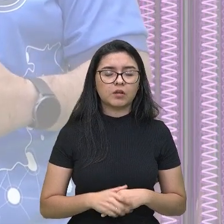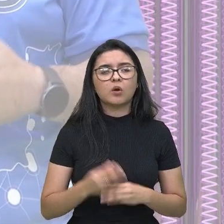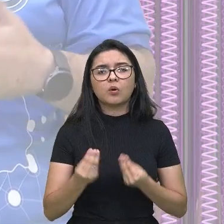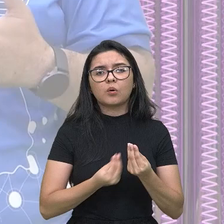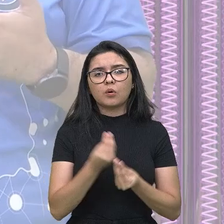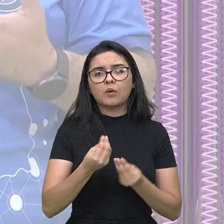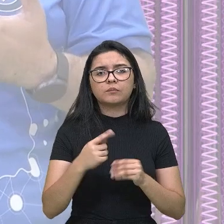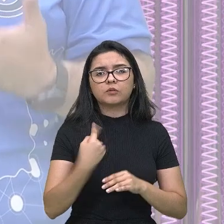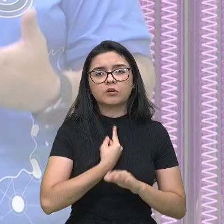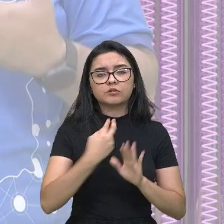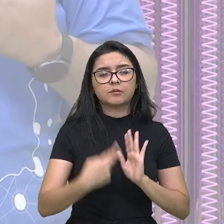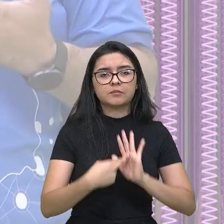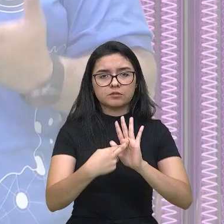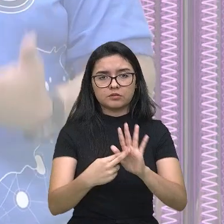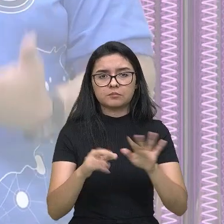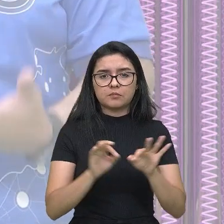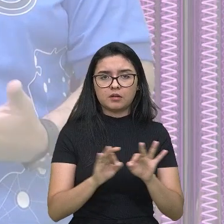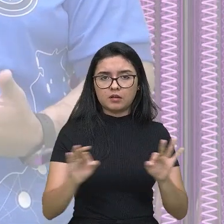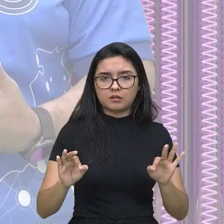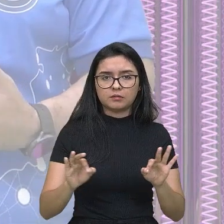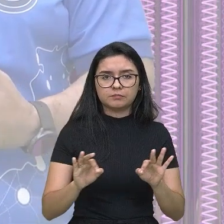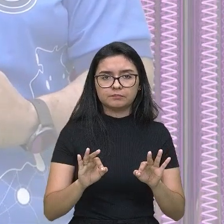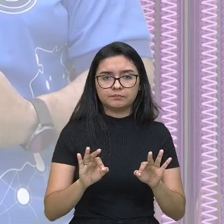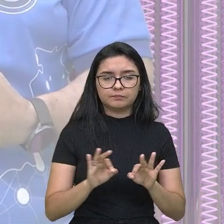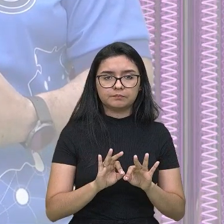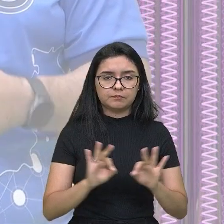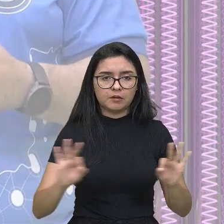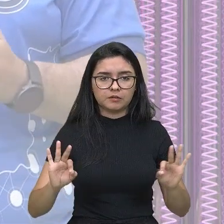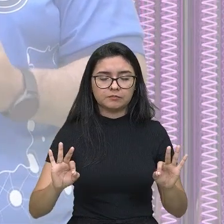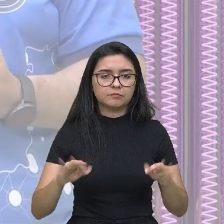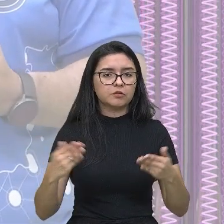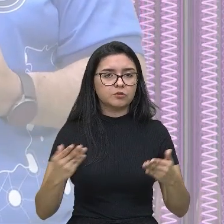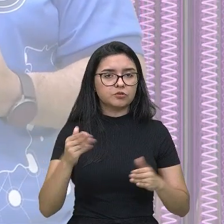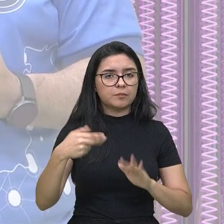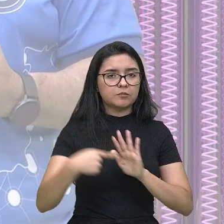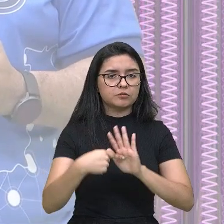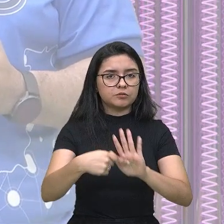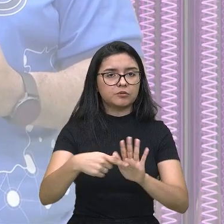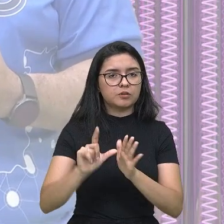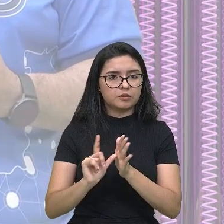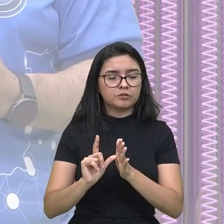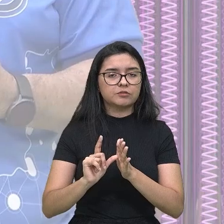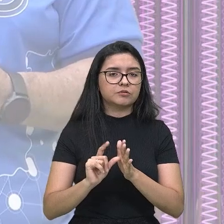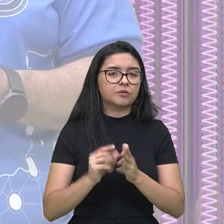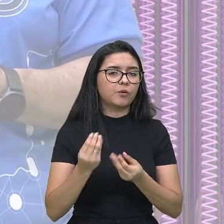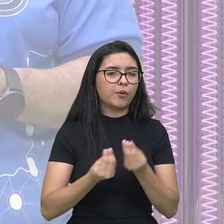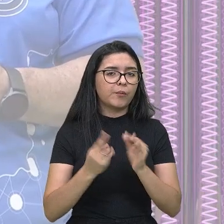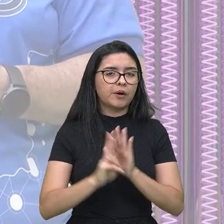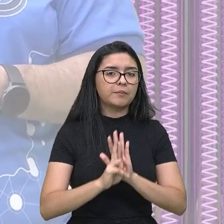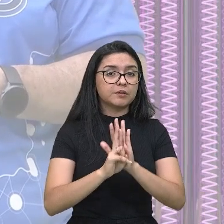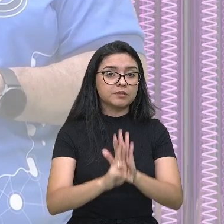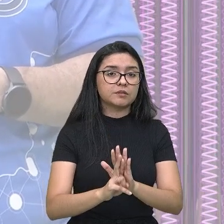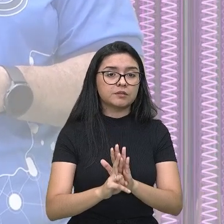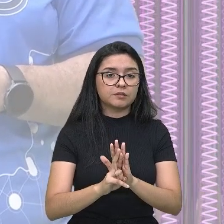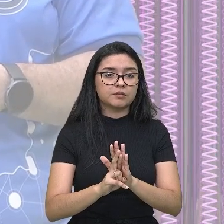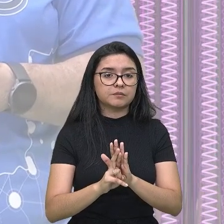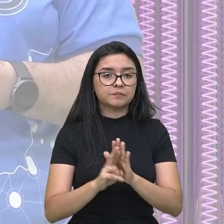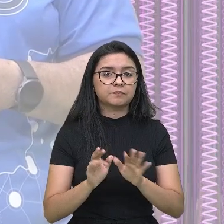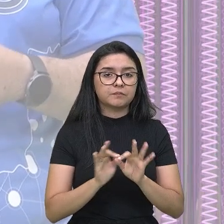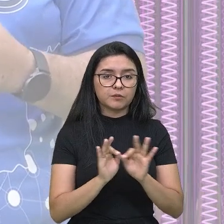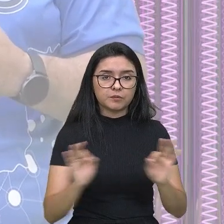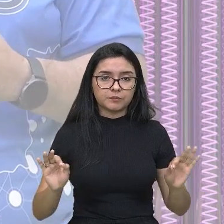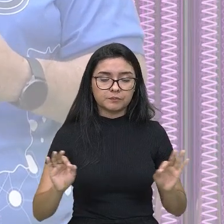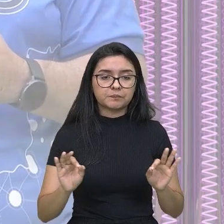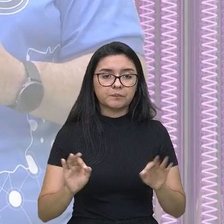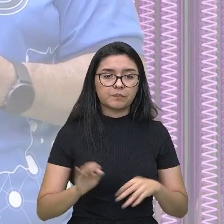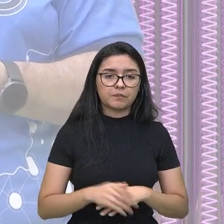nós representamos uma reta? O professor já mostrou para você na cartela anterior como que a gente representa um segmento, não foi? E aí,